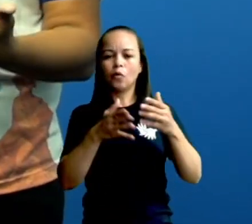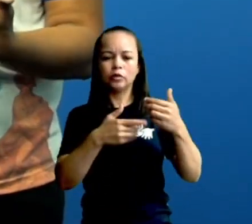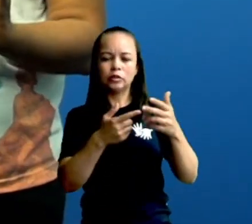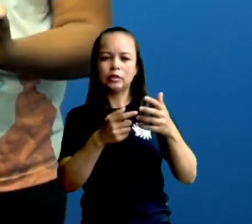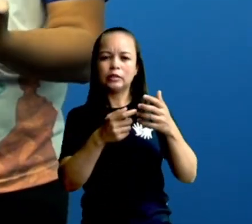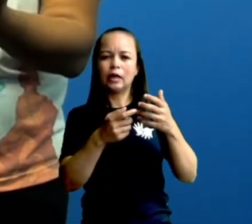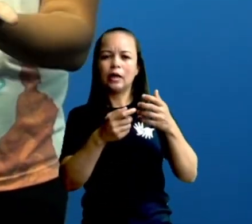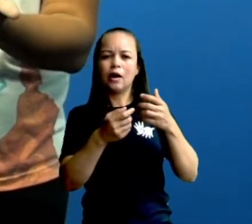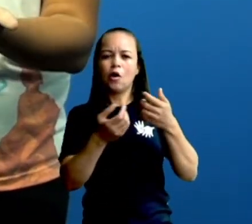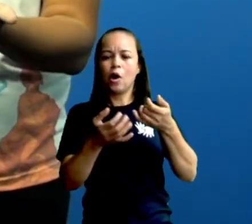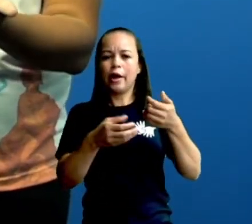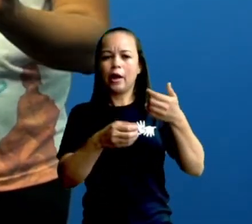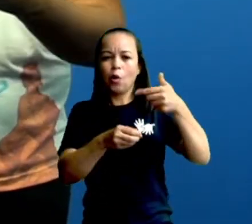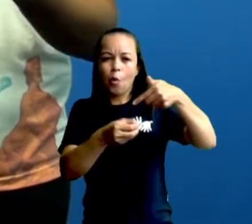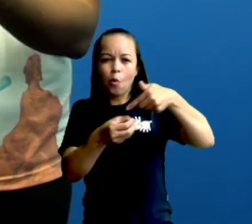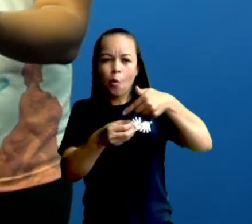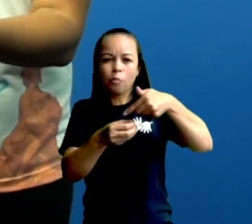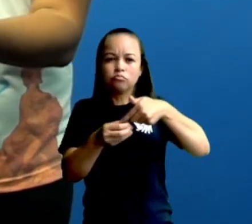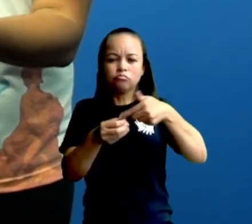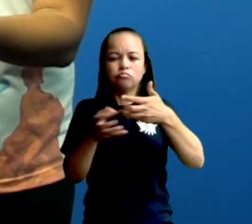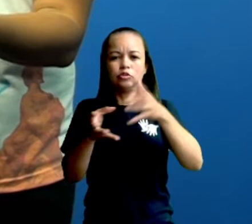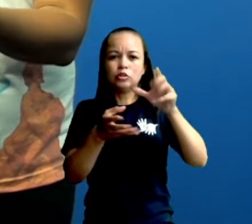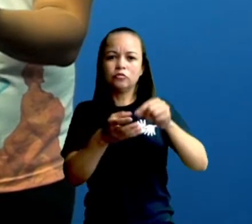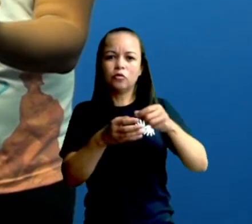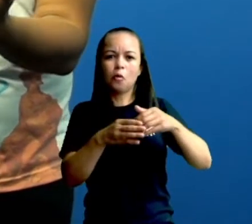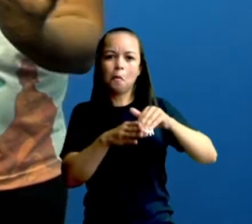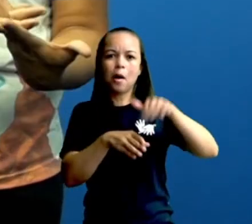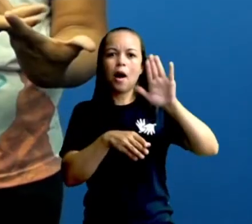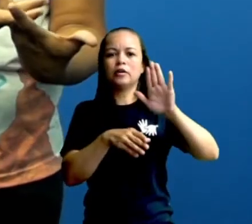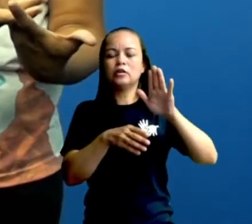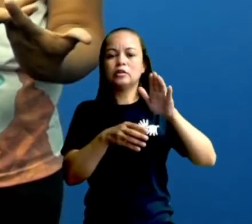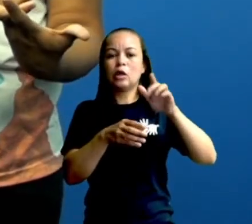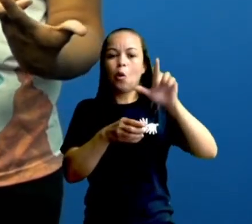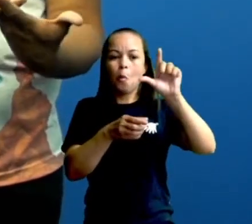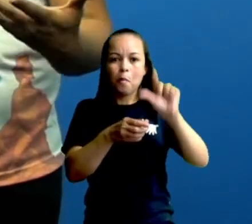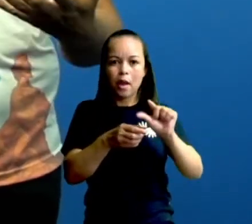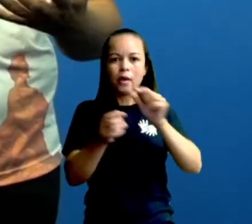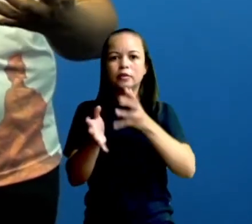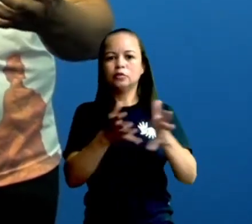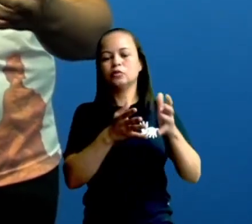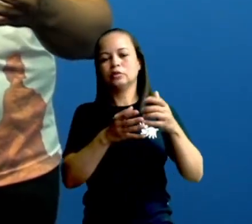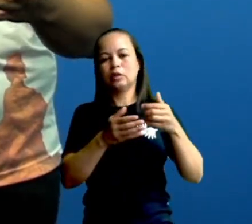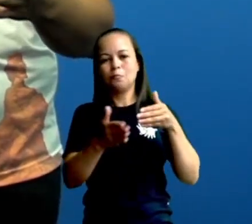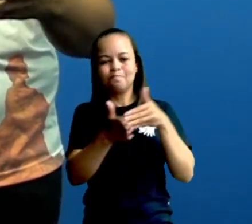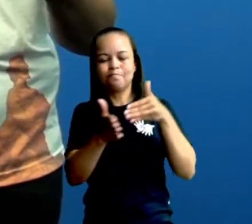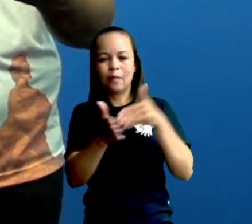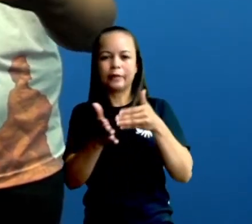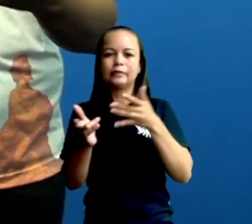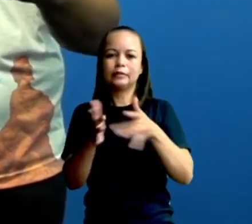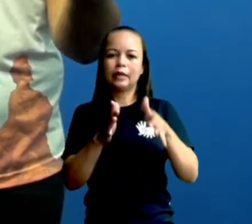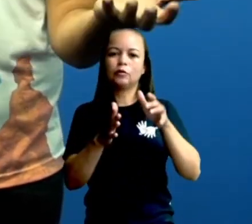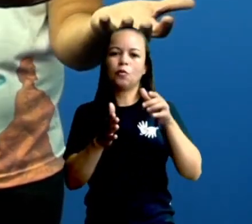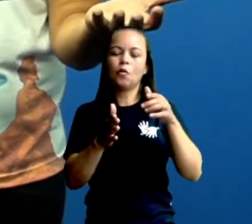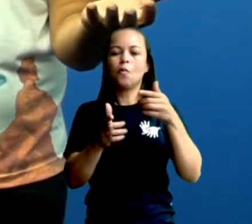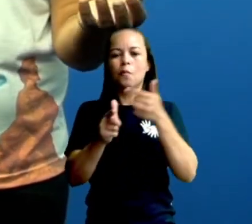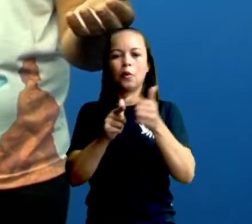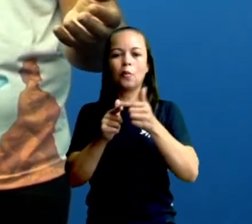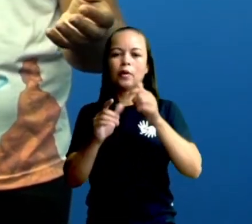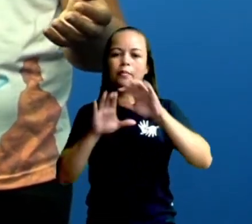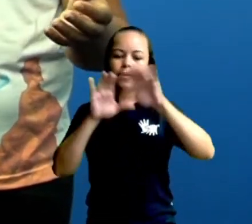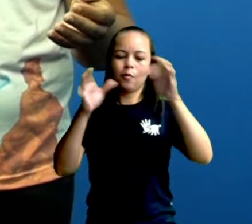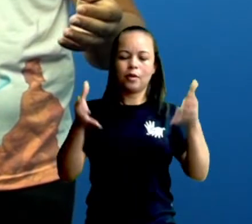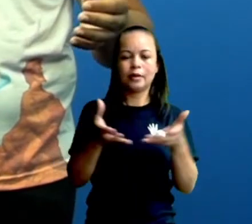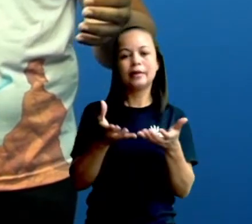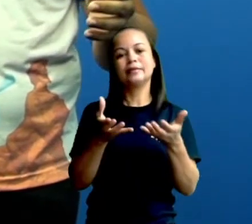vai impactar muito menos, porque se ele está usando menos combustível, então ele está impactando menos no aquecimento global.